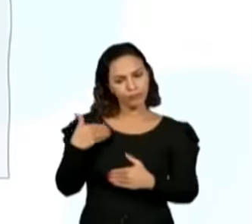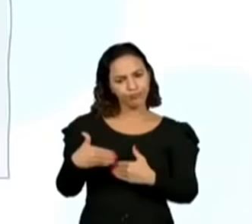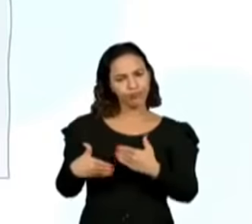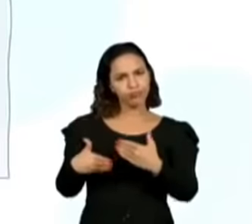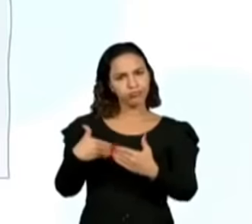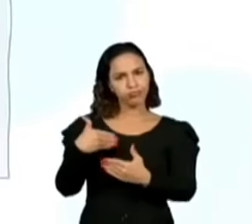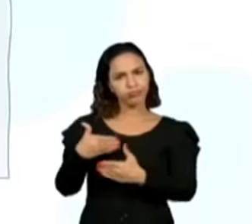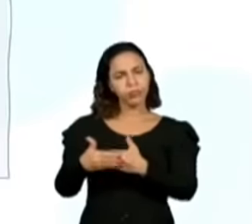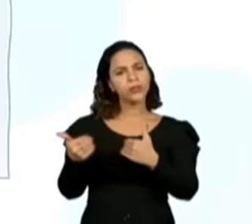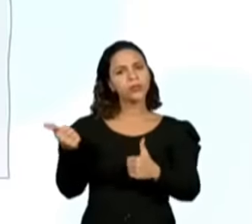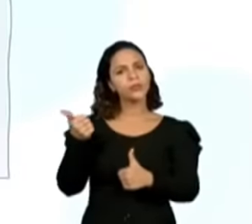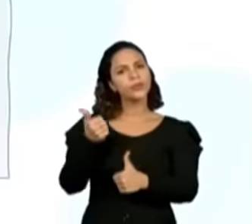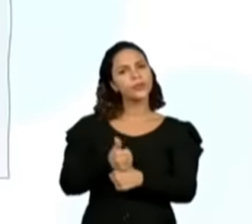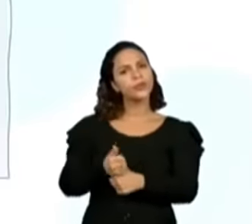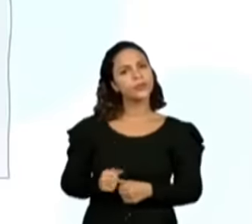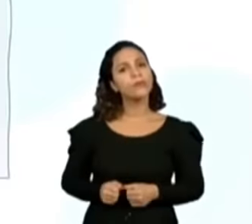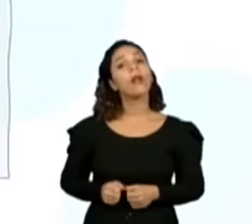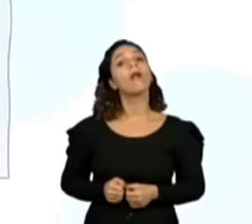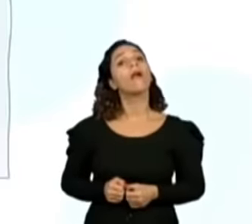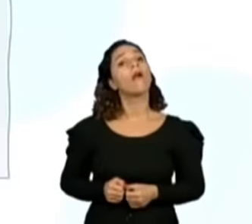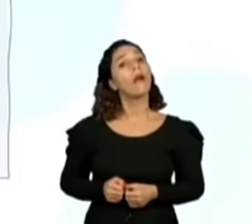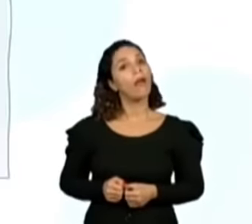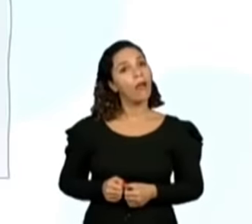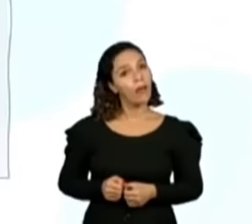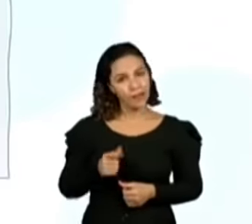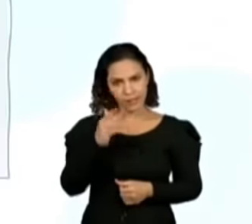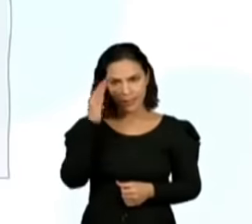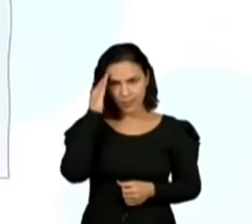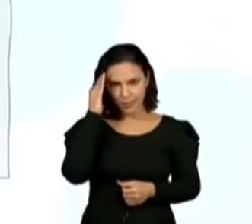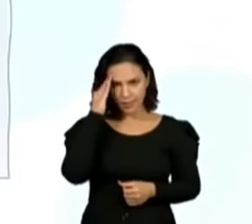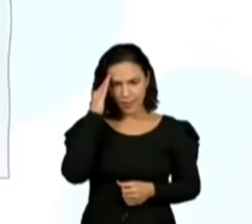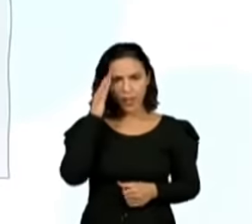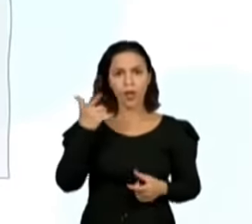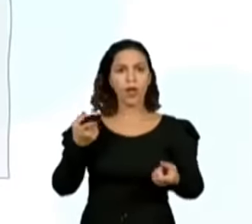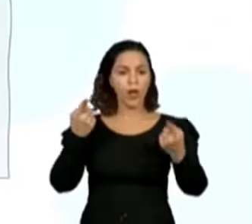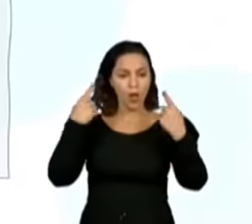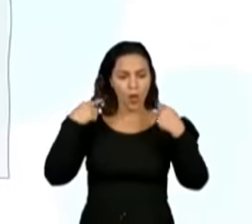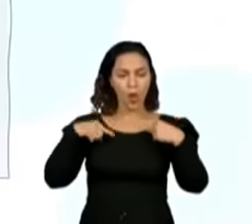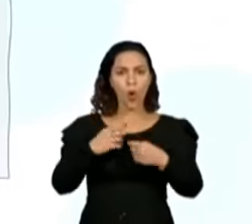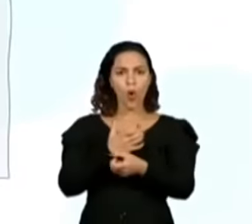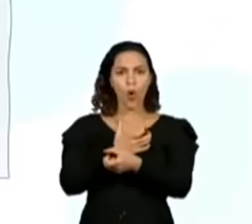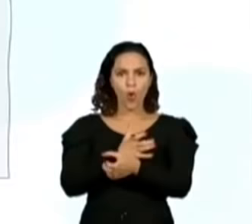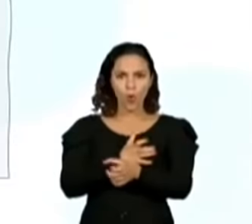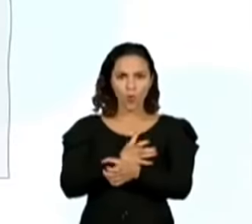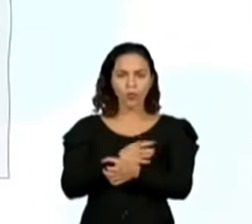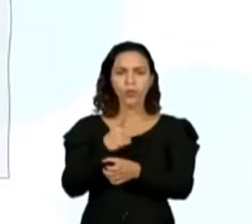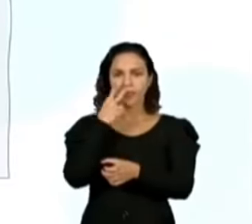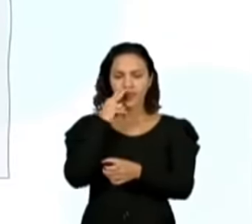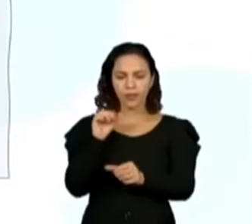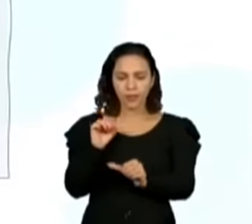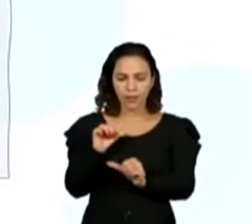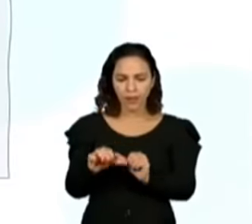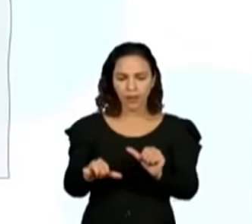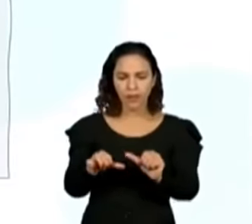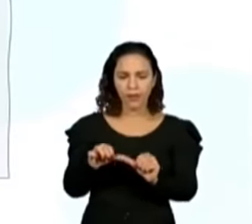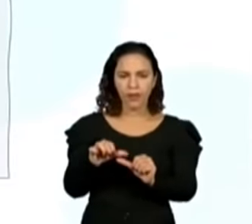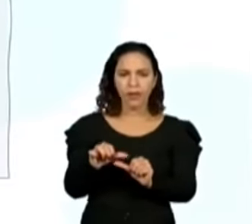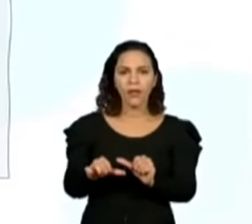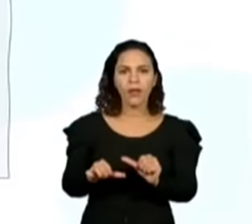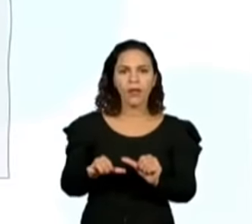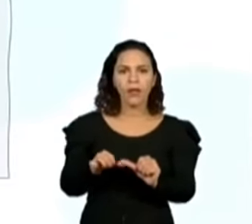substituídos com o tempo? Pois é. Eles são constantemente refeitos, assim como a nossa